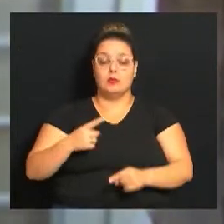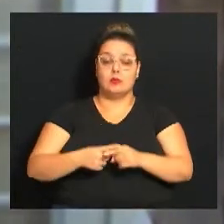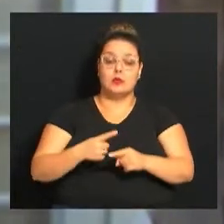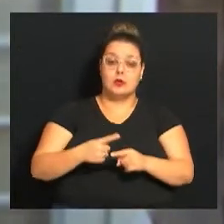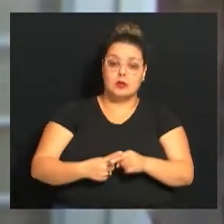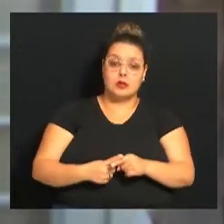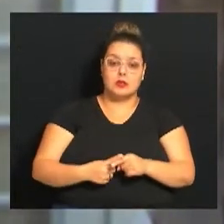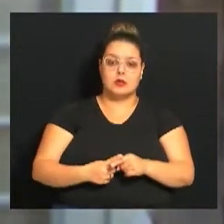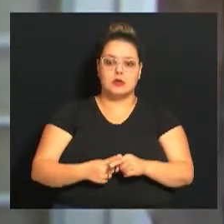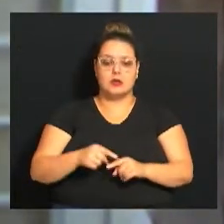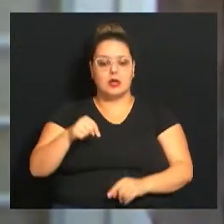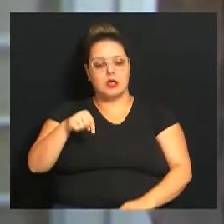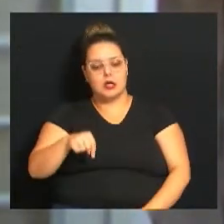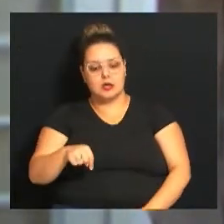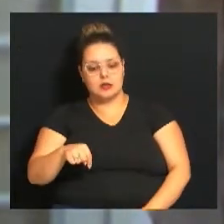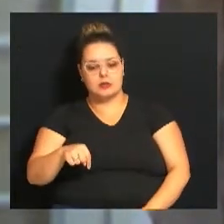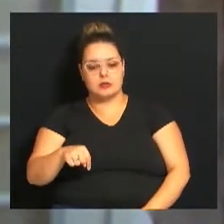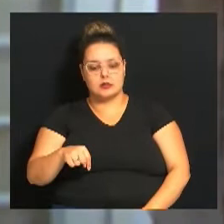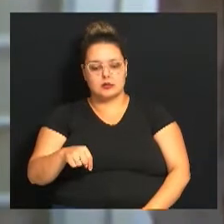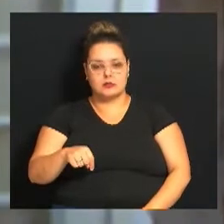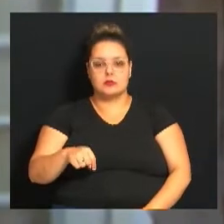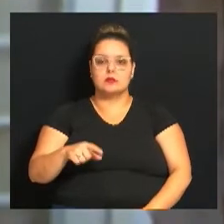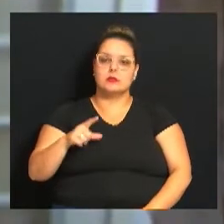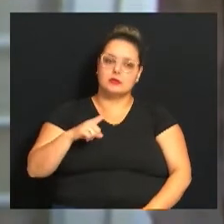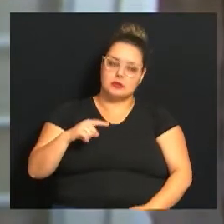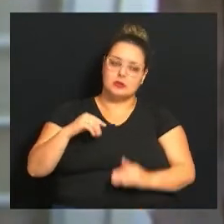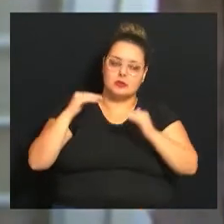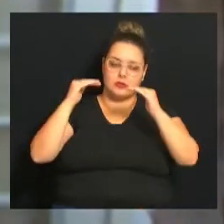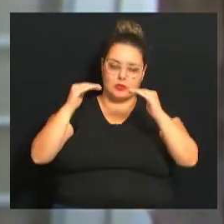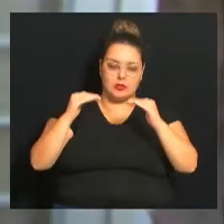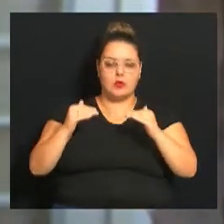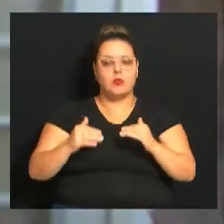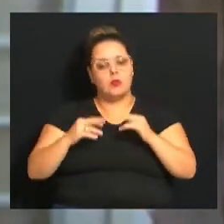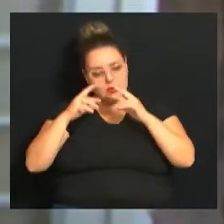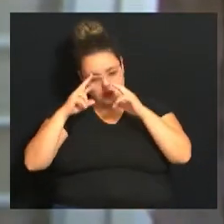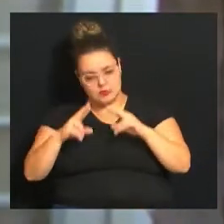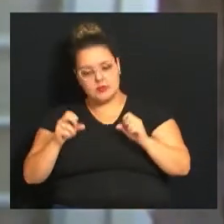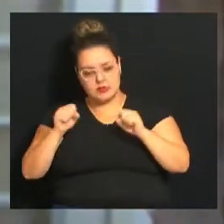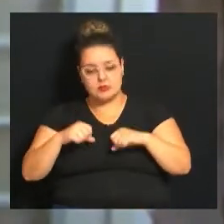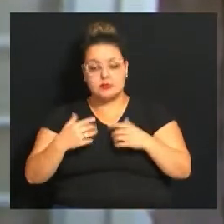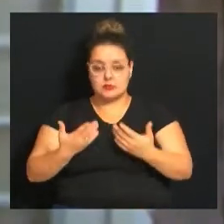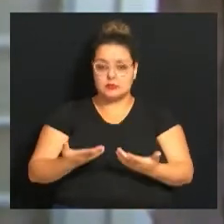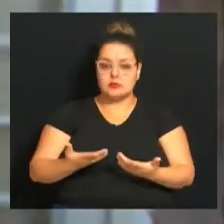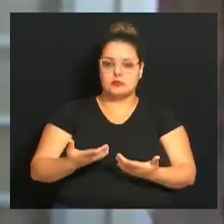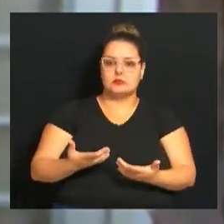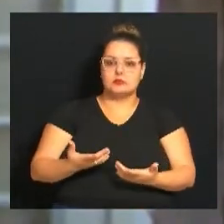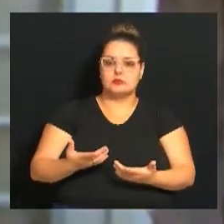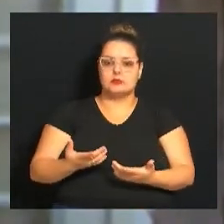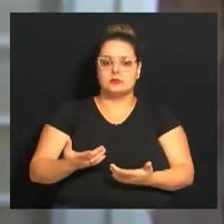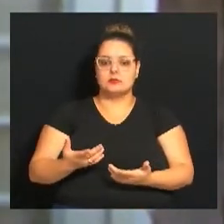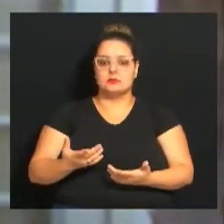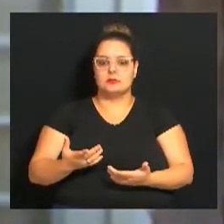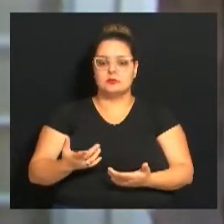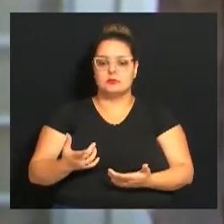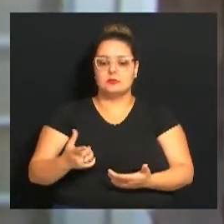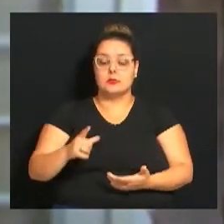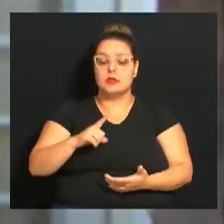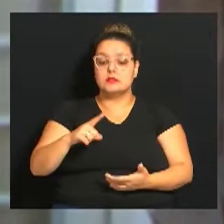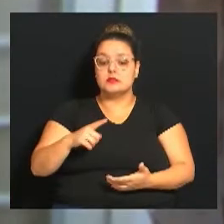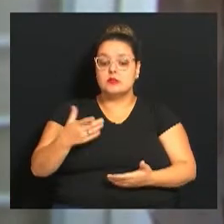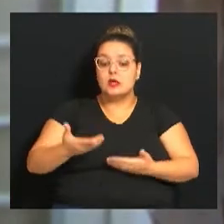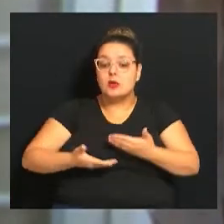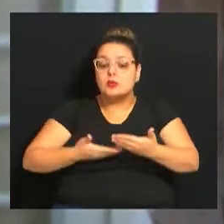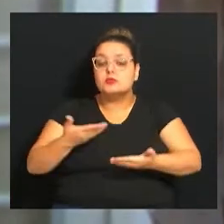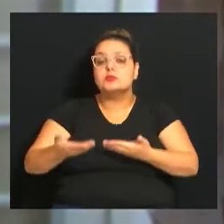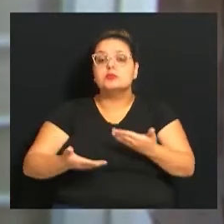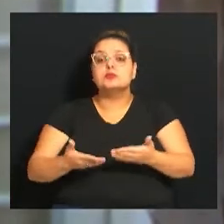você aqui existe uma hierarquia, lógico, mas existe um trabalho onde cada um